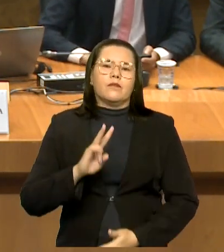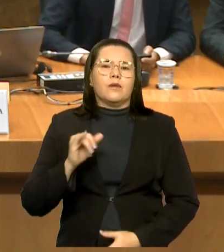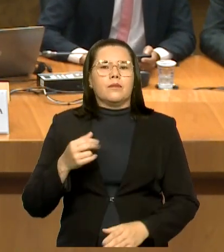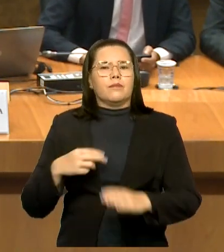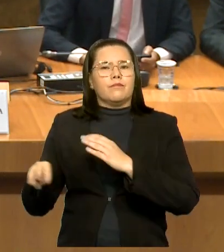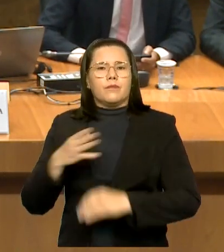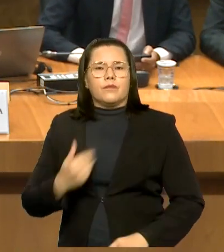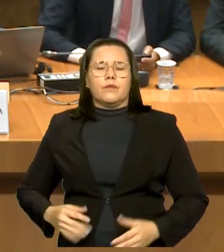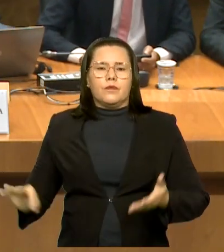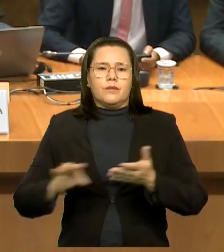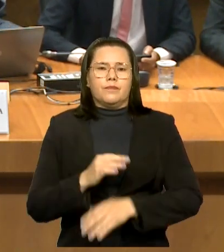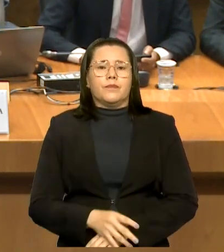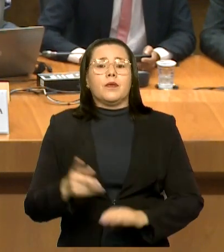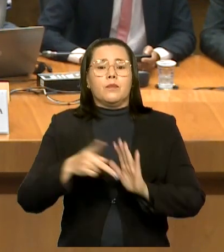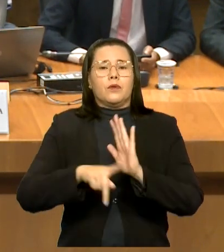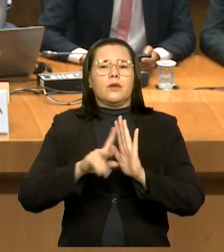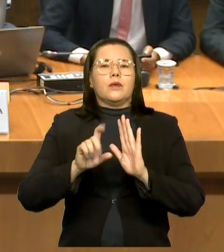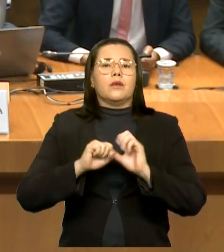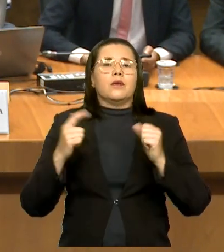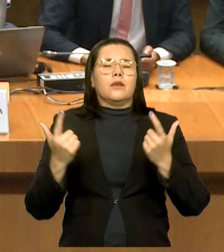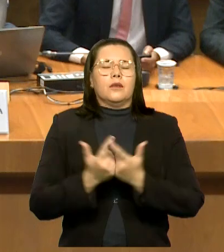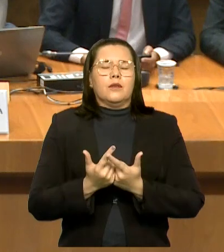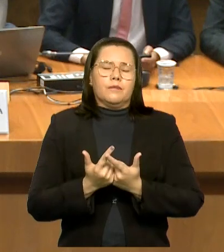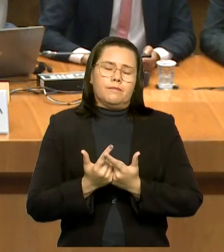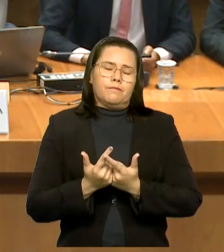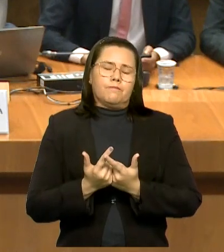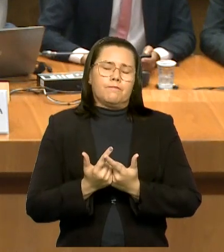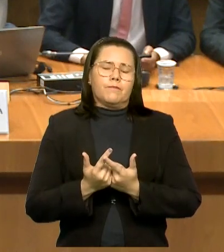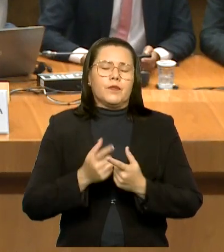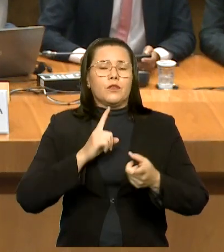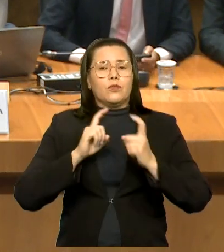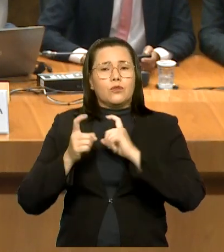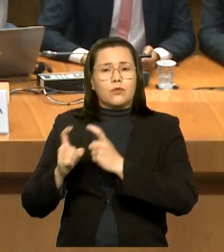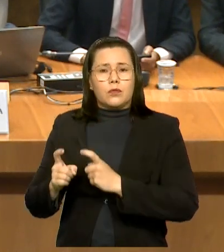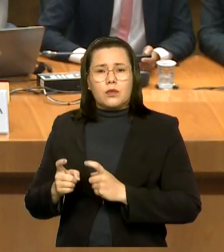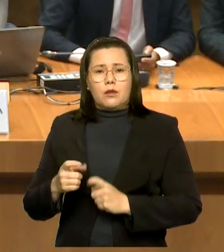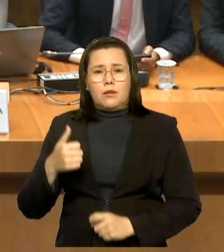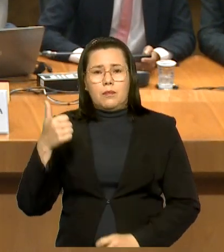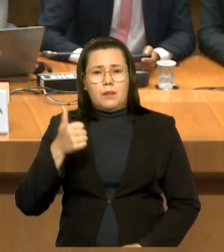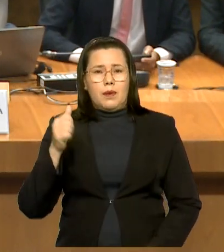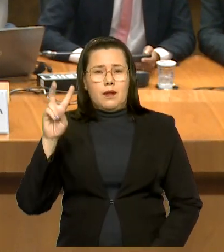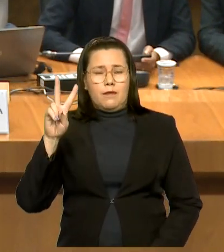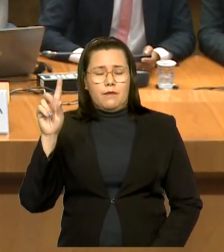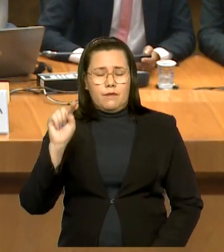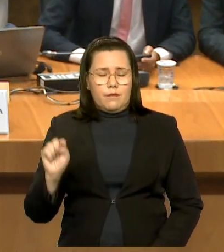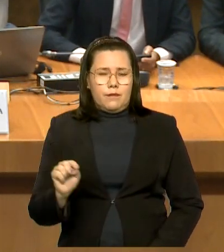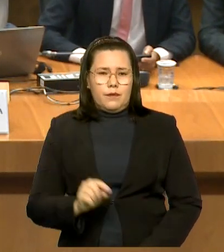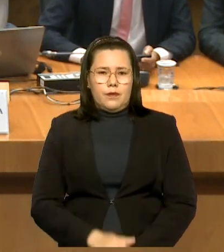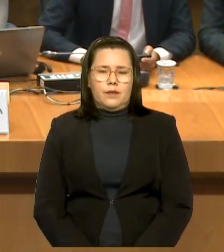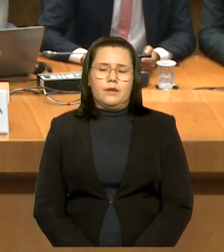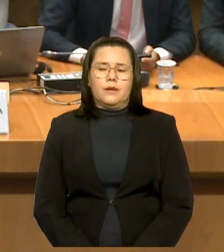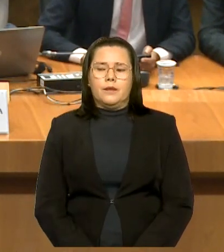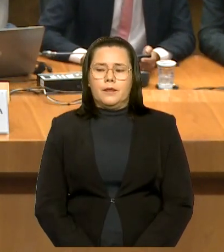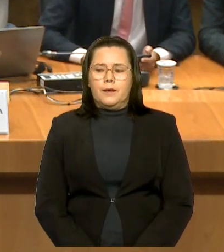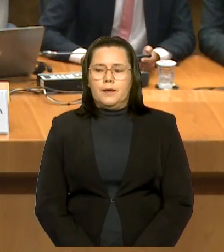de resolução legislativa, em discussão e votação em primeiro turno, tramitação